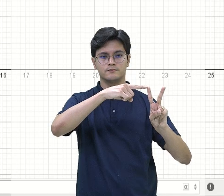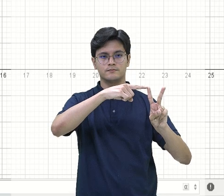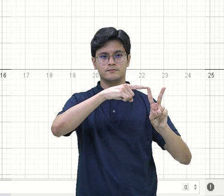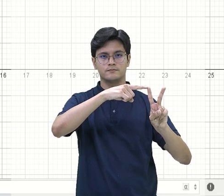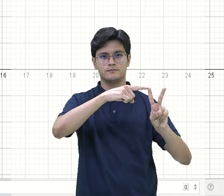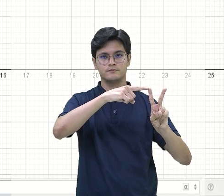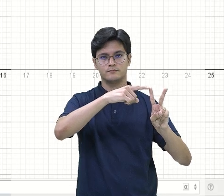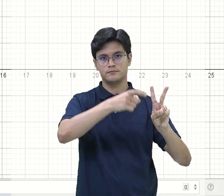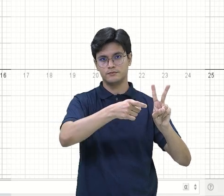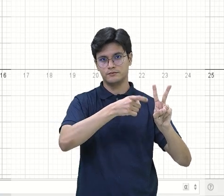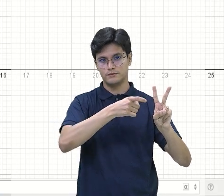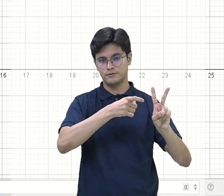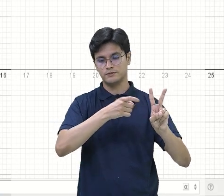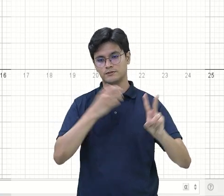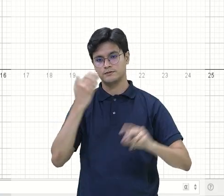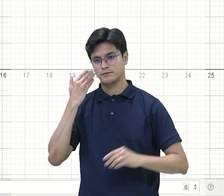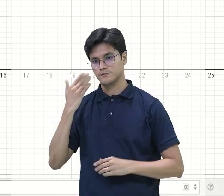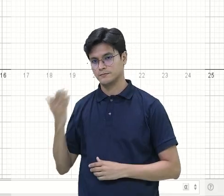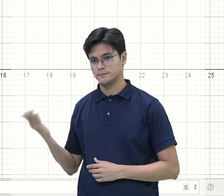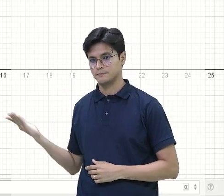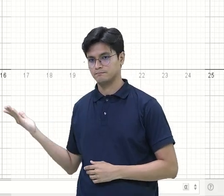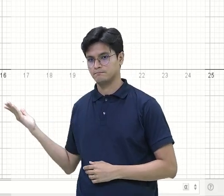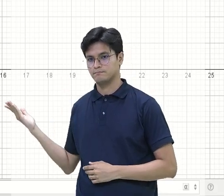de x.